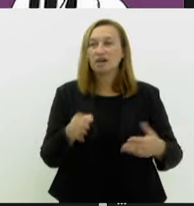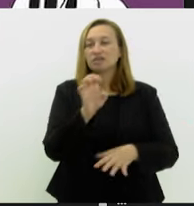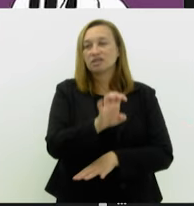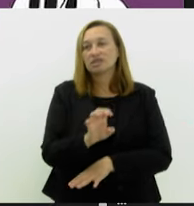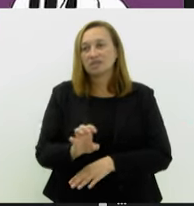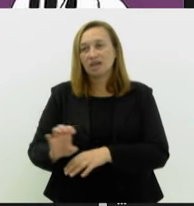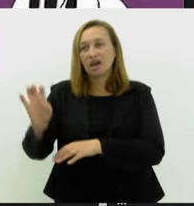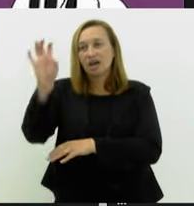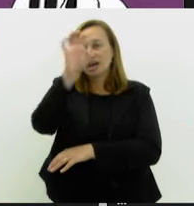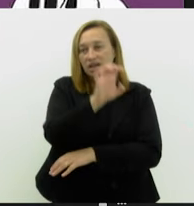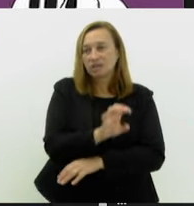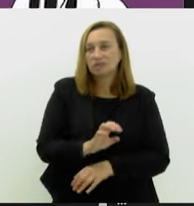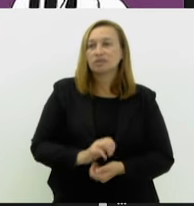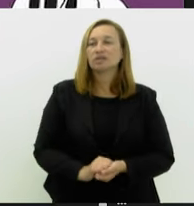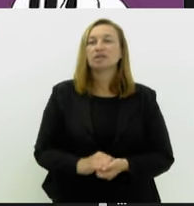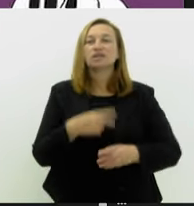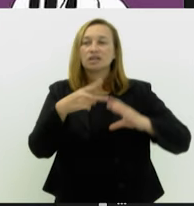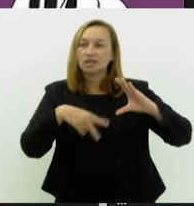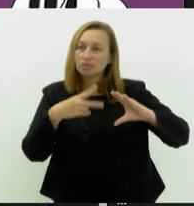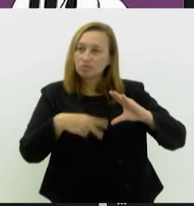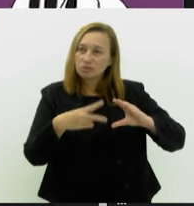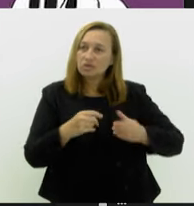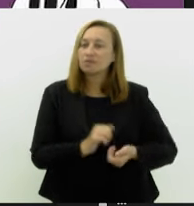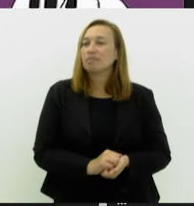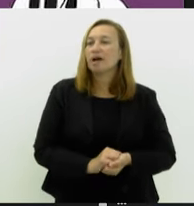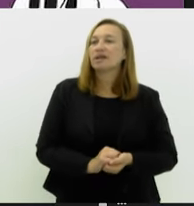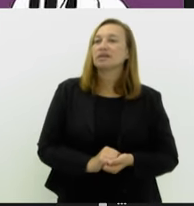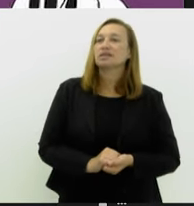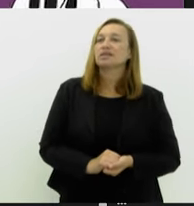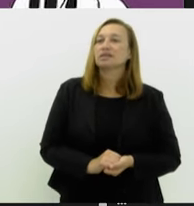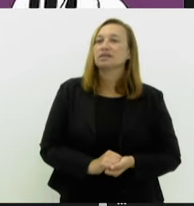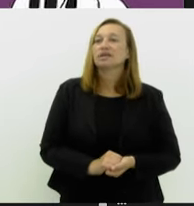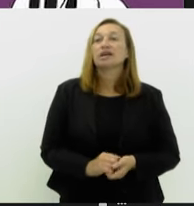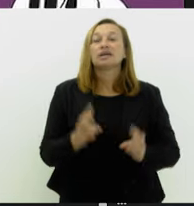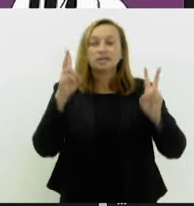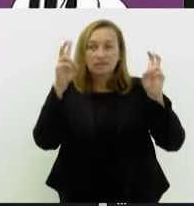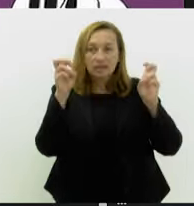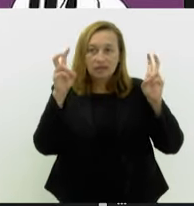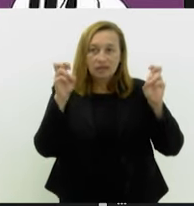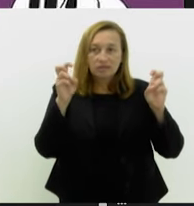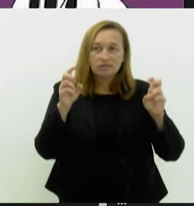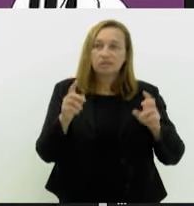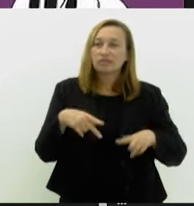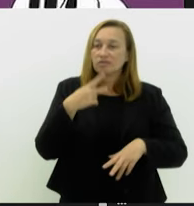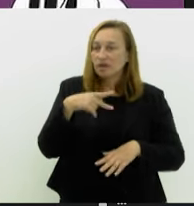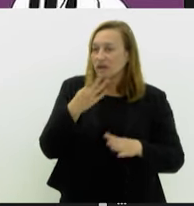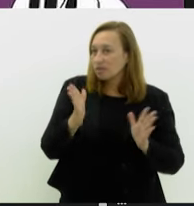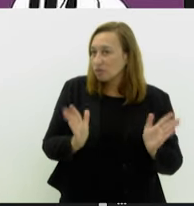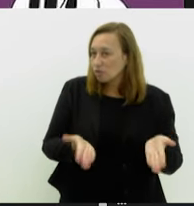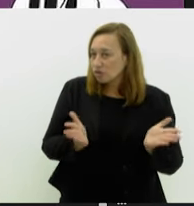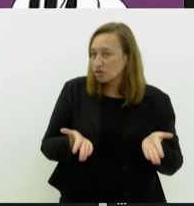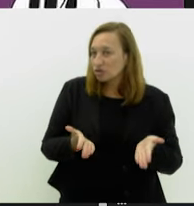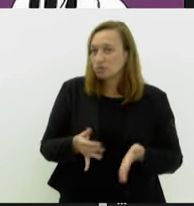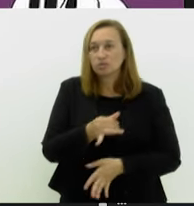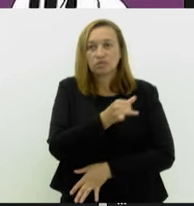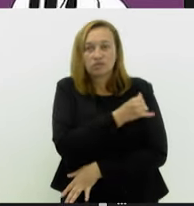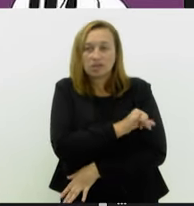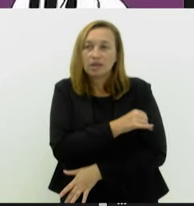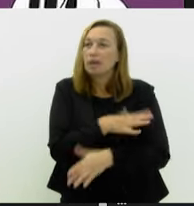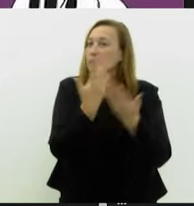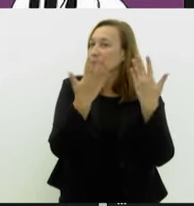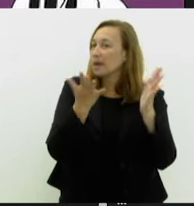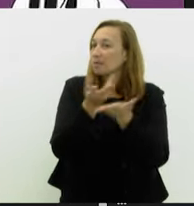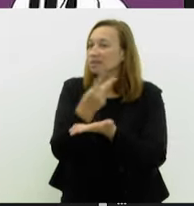legislativas câmaras municipais para trazer essa temática que nós estamos tratando aqui hoje então eu cumprimento